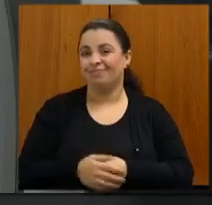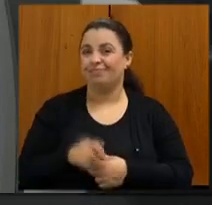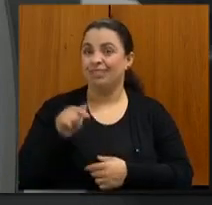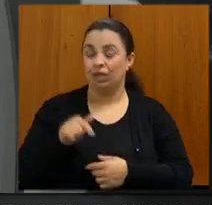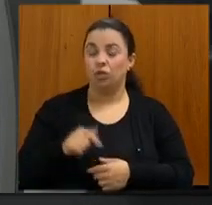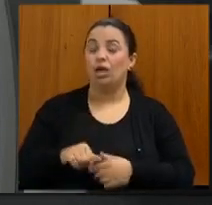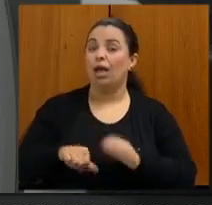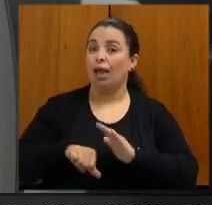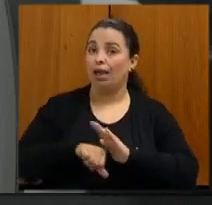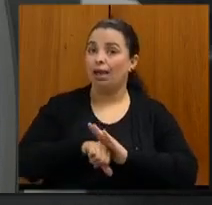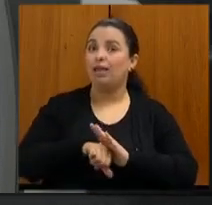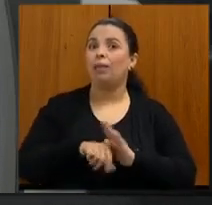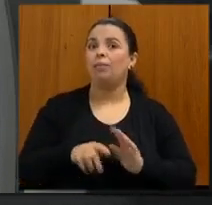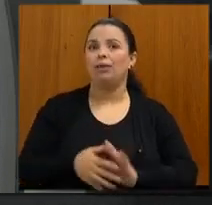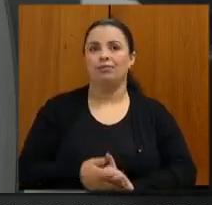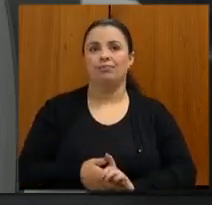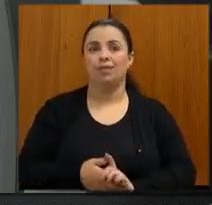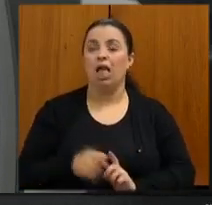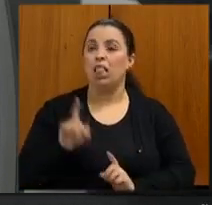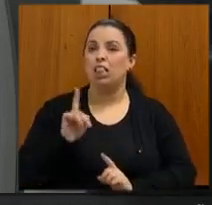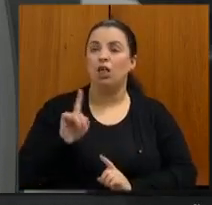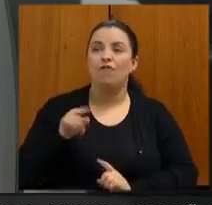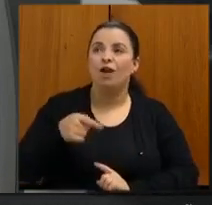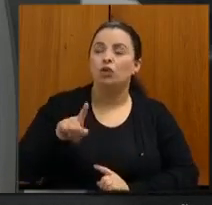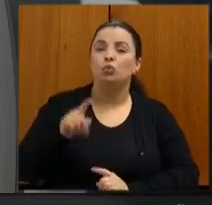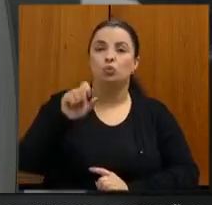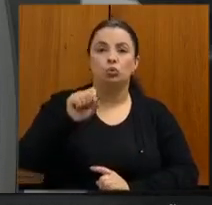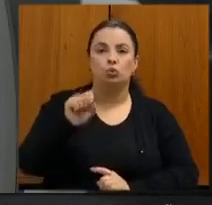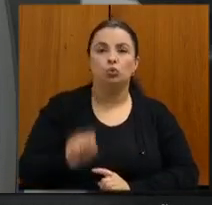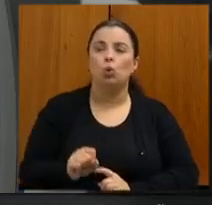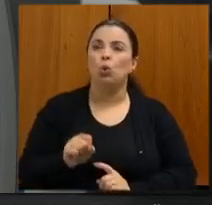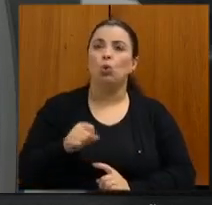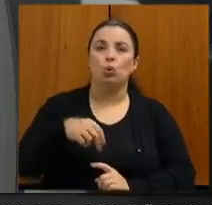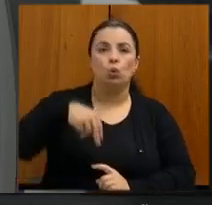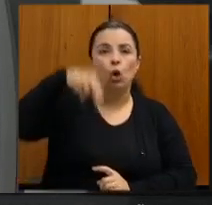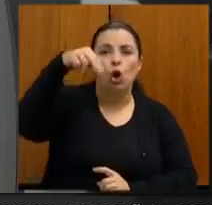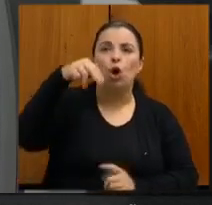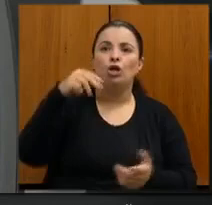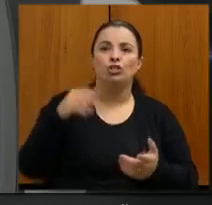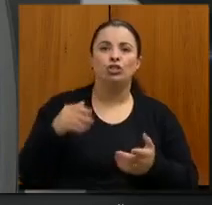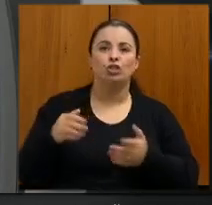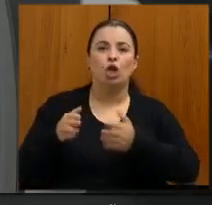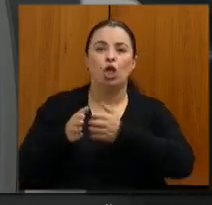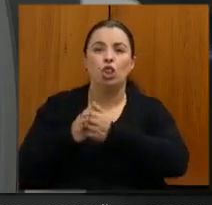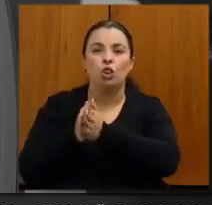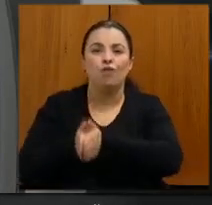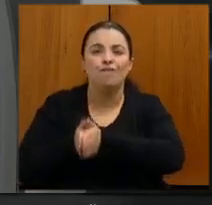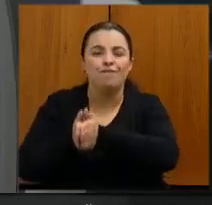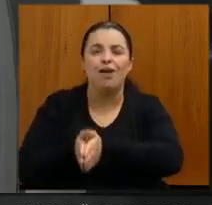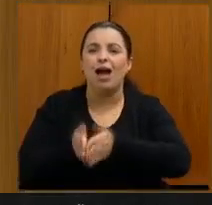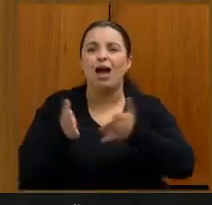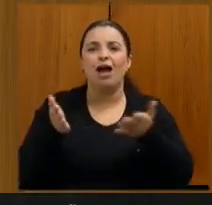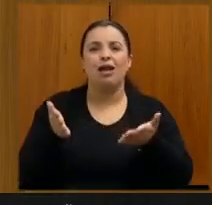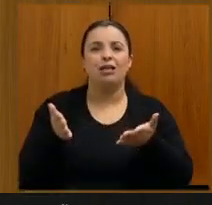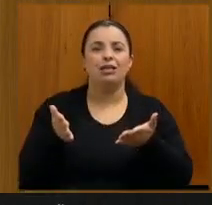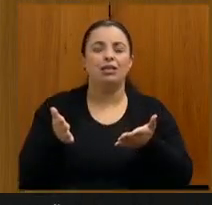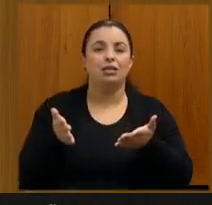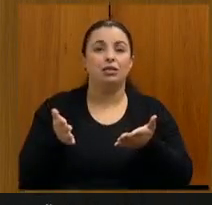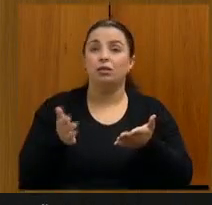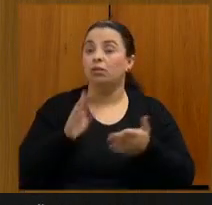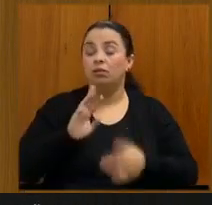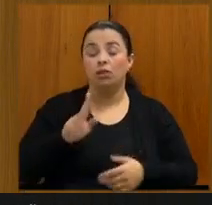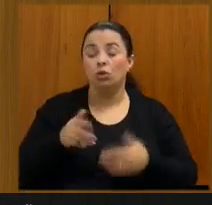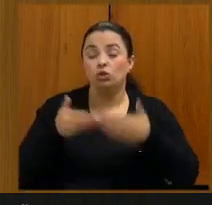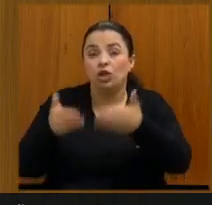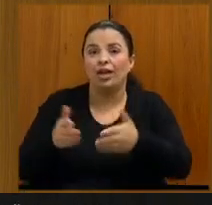não chegar na zona da mata não chegar no sul não chegar no Norte não chega no Vale do Jequitinhonha em média que tinha tem uma divisão do